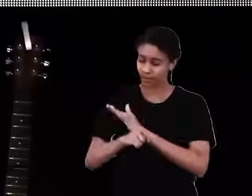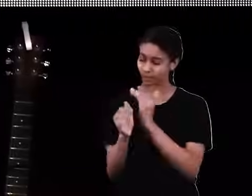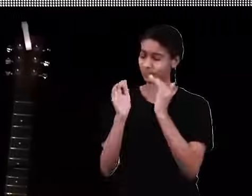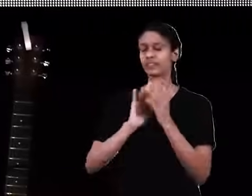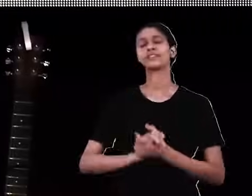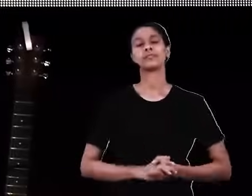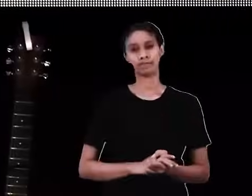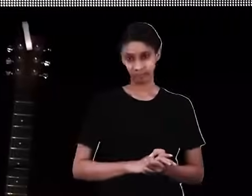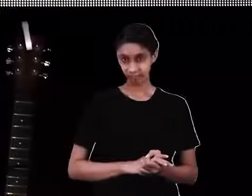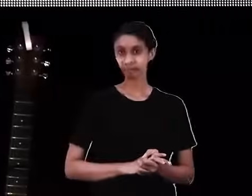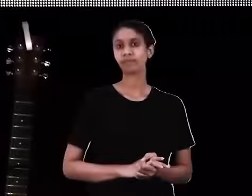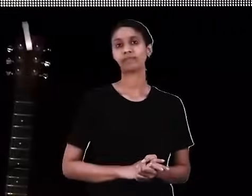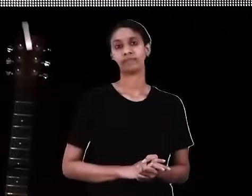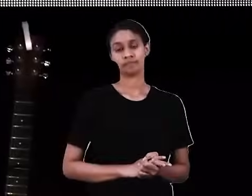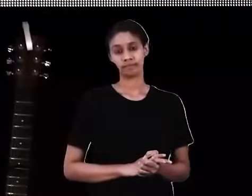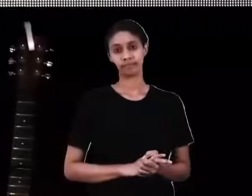respeito.